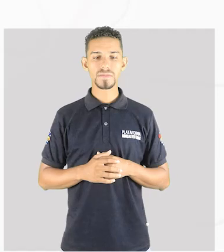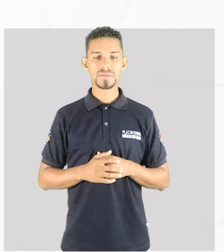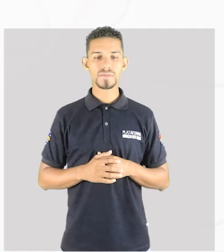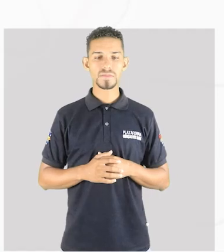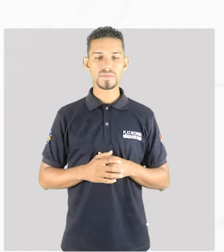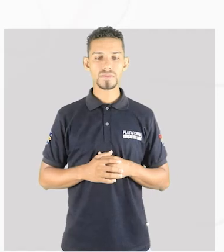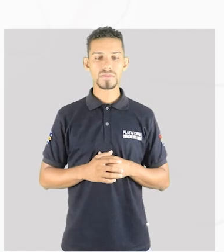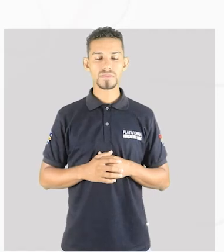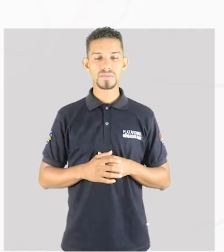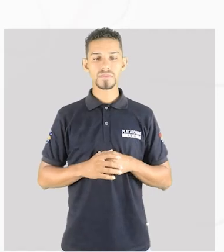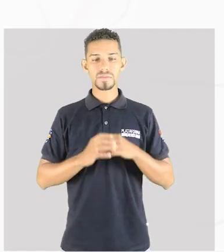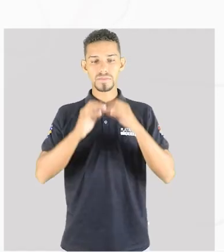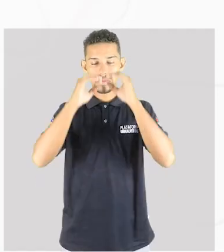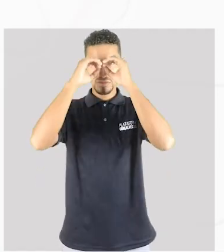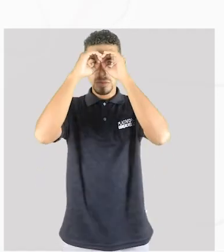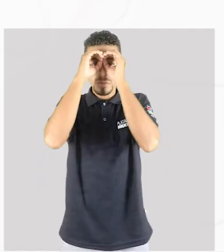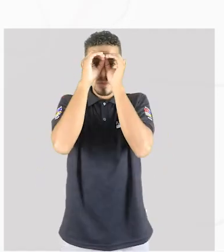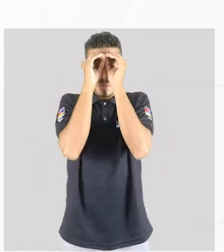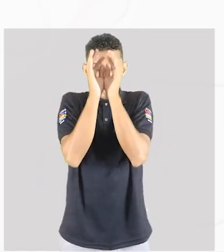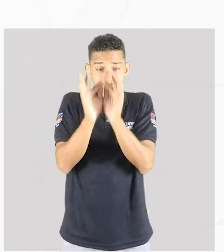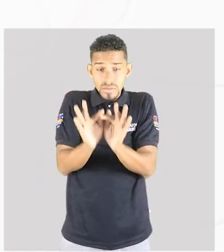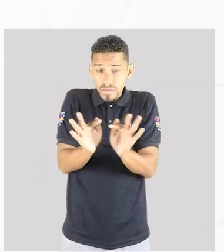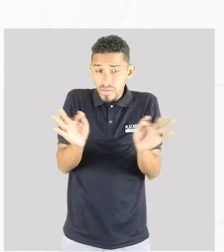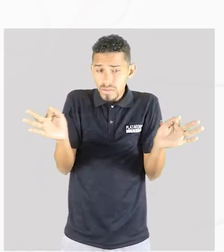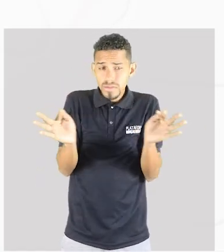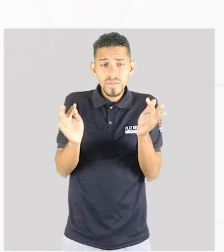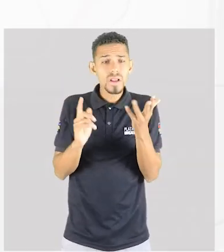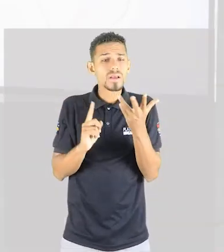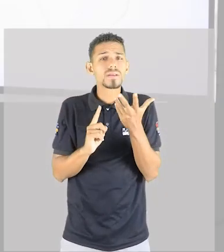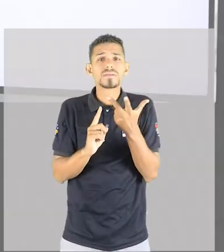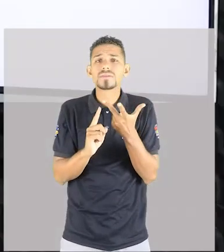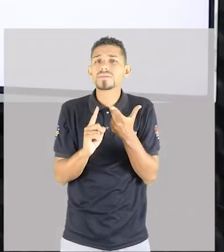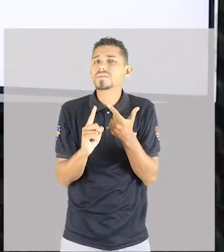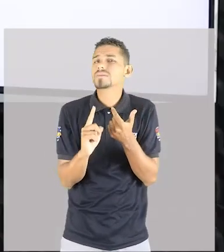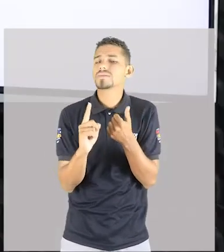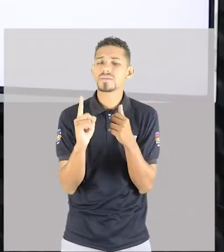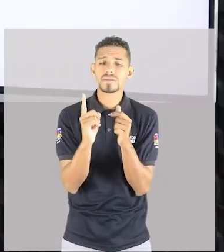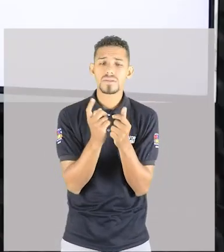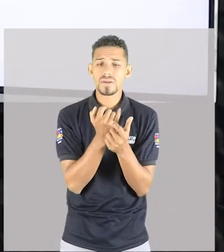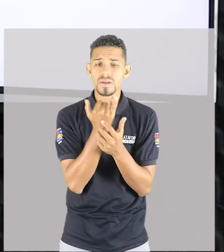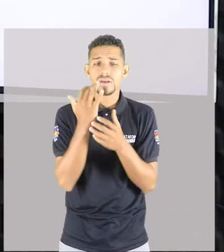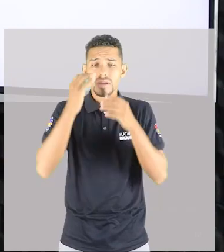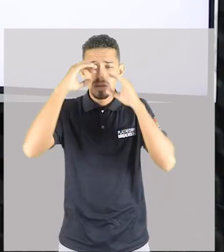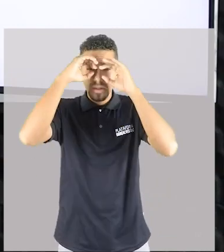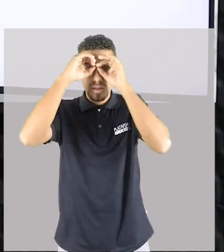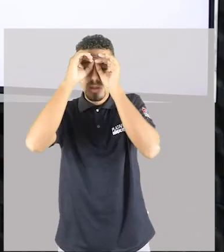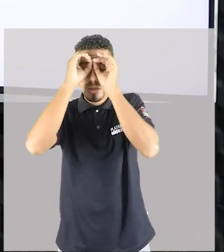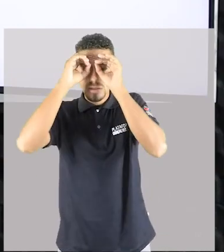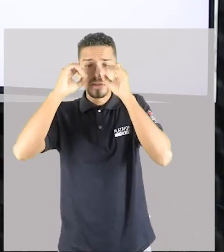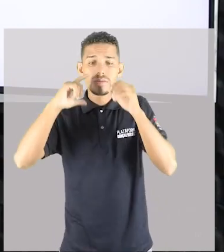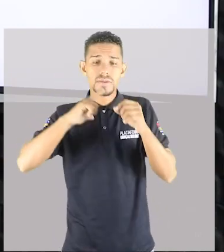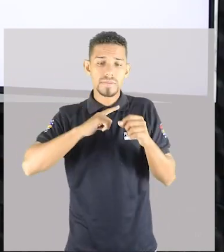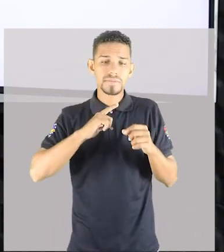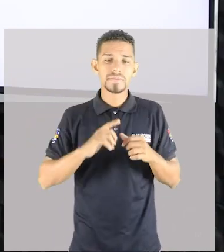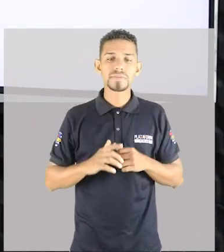um olho humano assim meio simplificado. Olha a quantidade de partes que o olho humano tem.